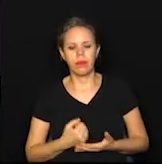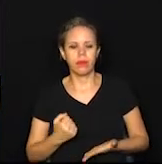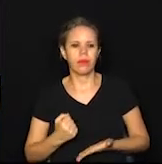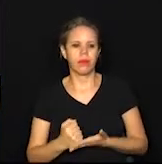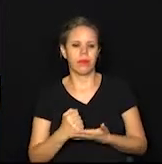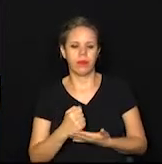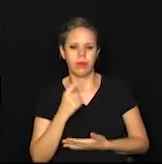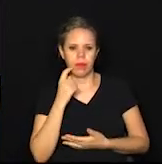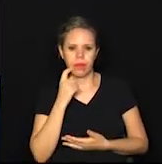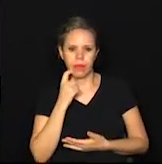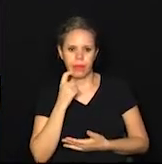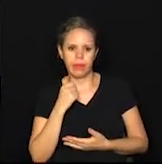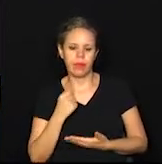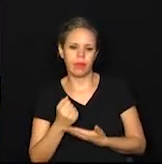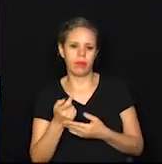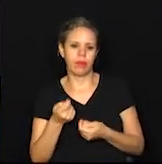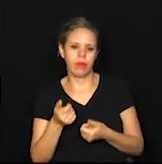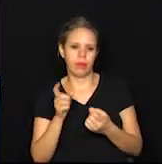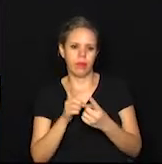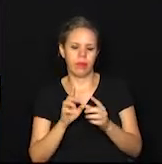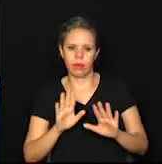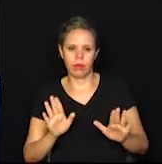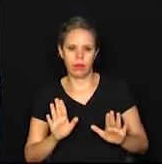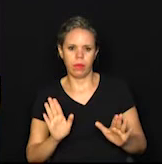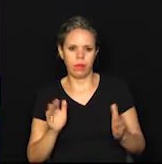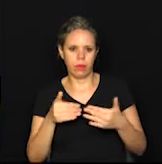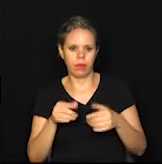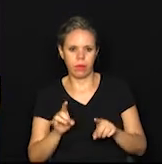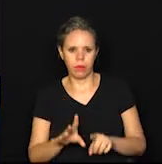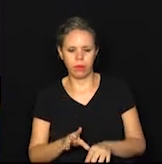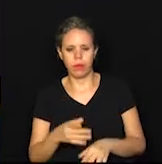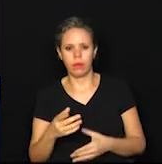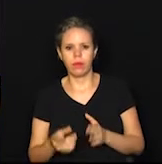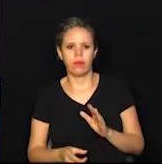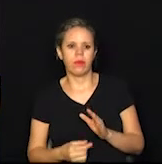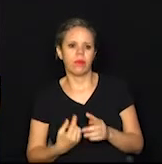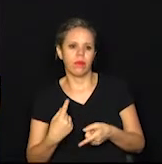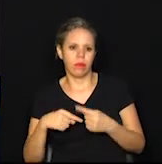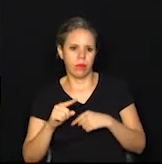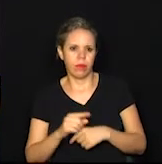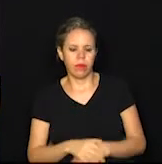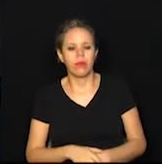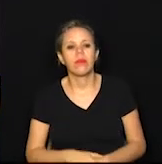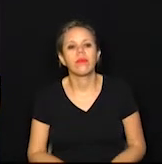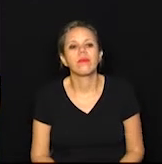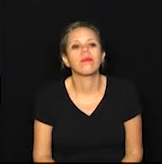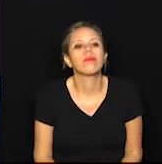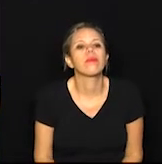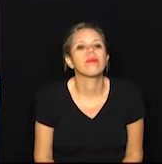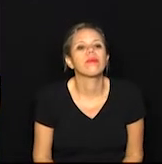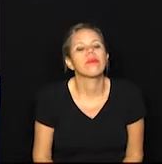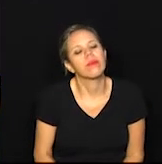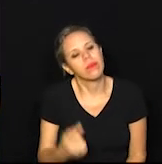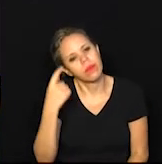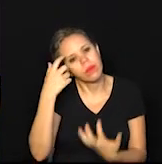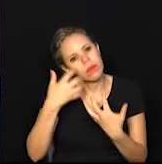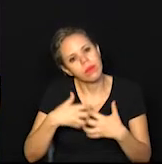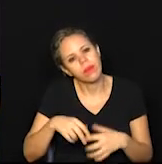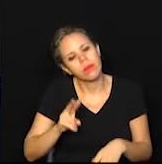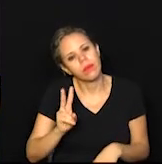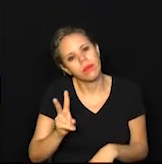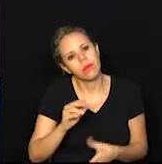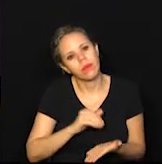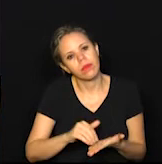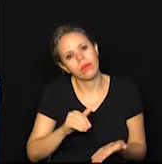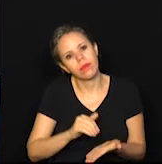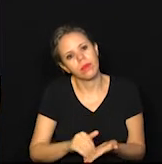ajudar ao auxílio do alto rendimento, e não necessariamente o foco ao alto rendimento. Então, a gente pensa sempre, a gente vê a Secretaria de